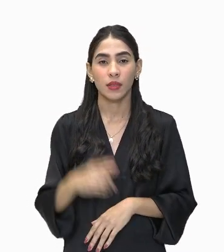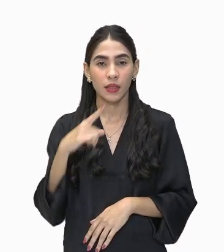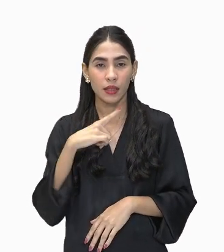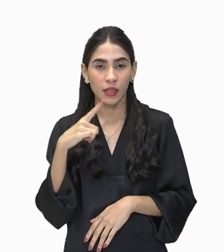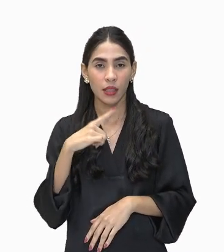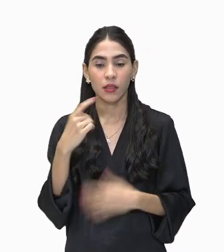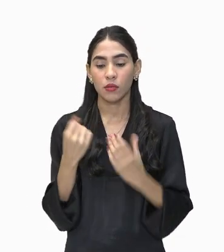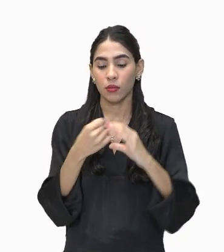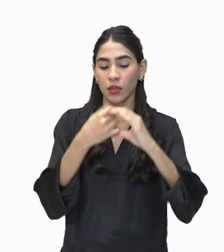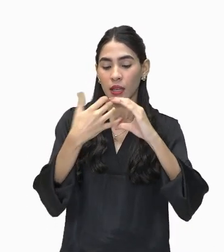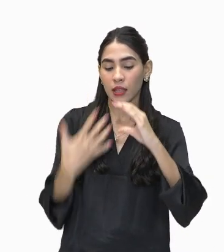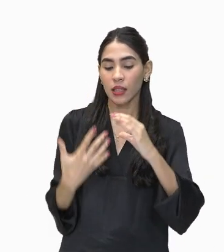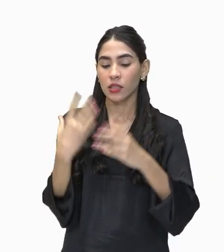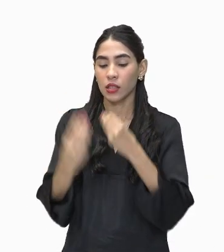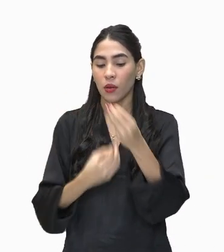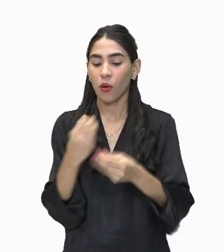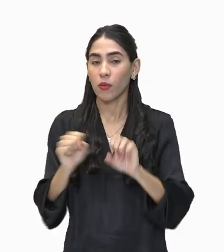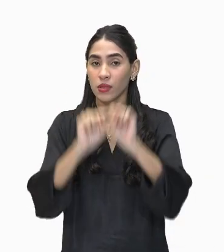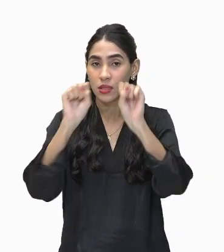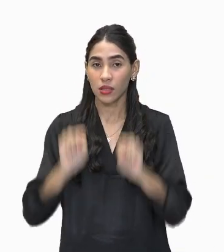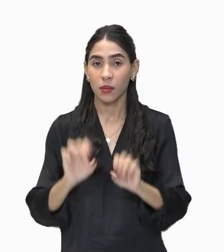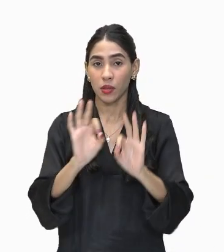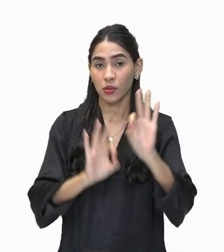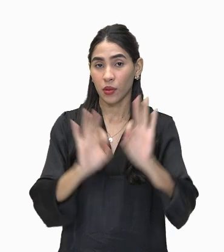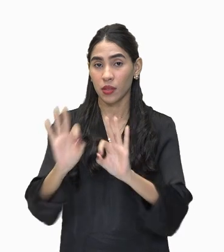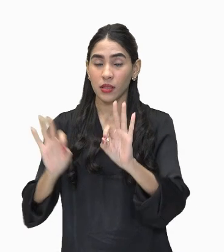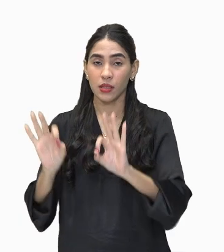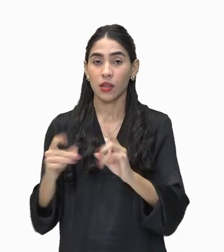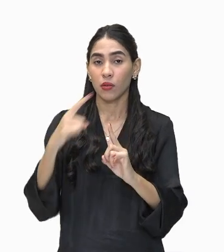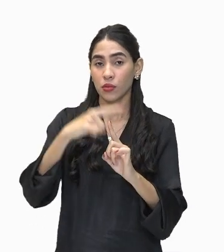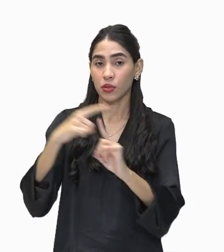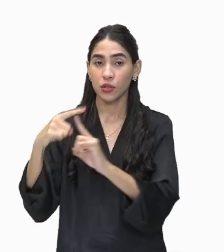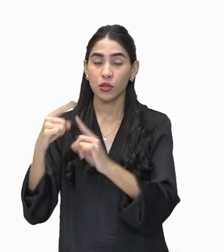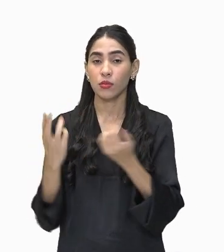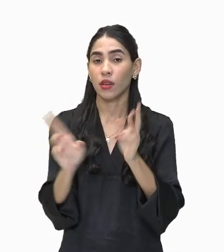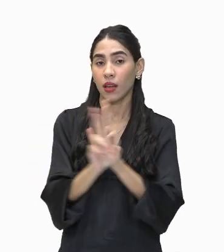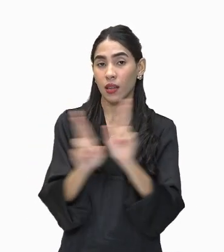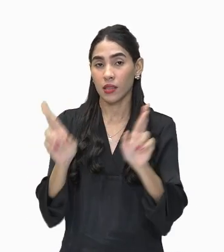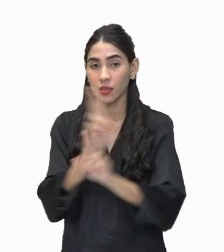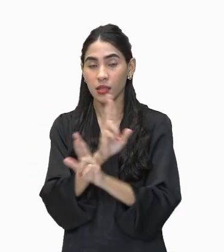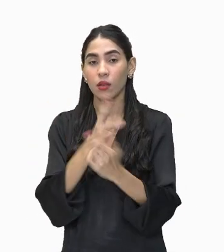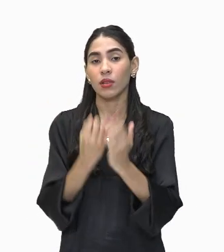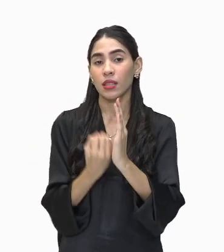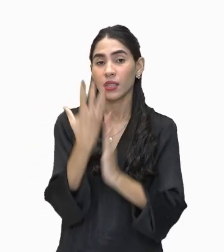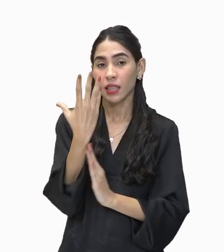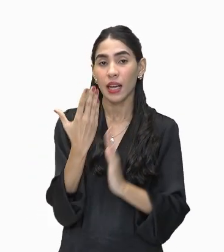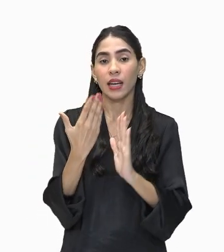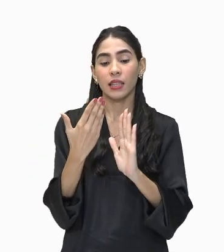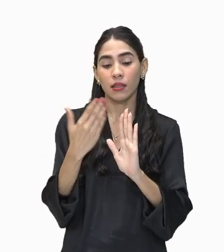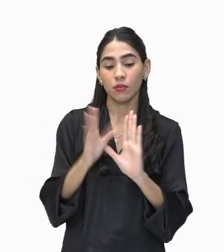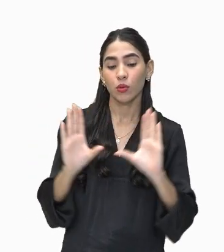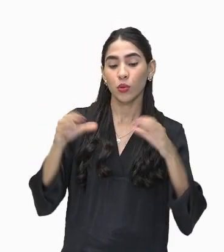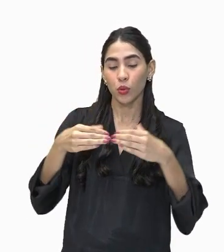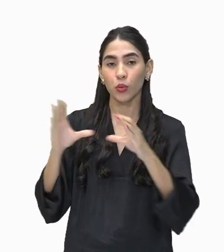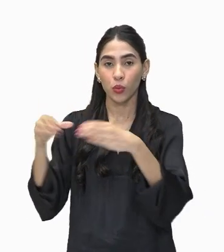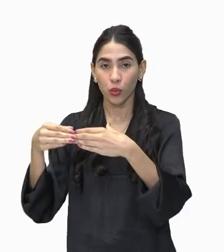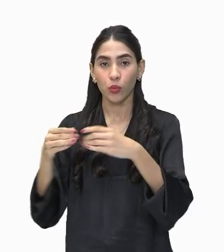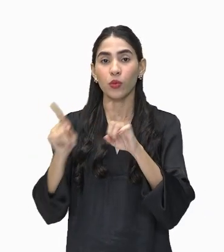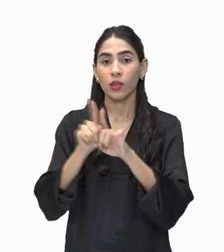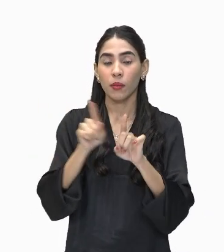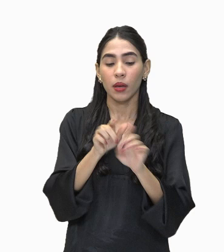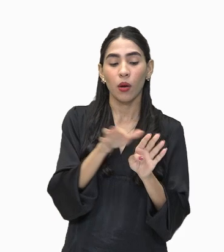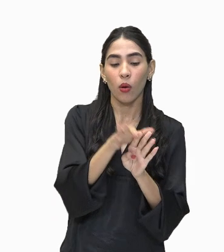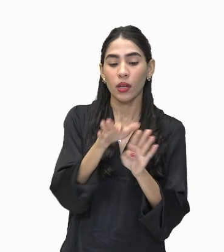aspectos como sistemas de organização, tipo de relações estabelecidas por seus integrantes,